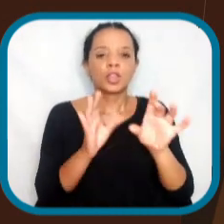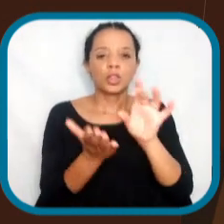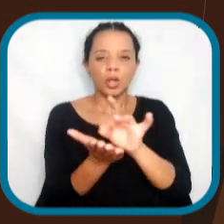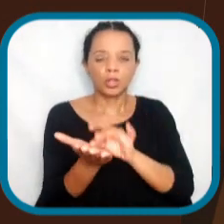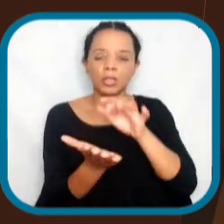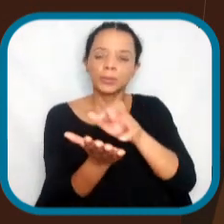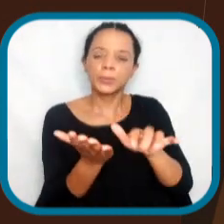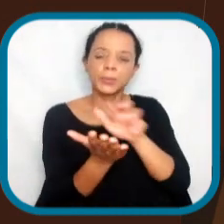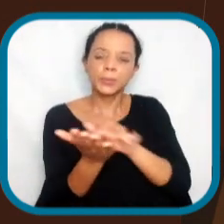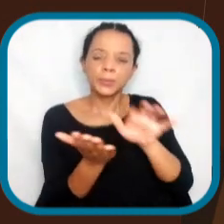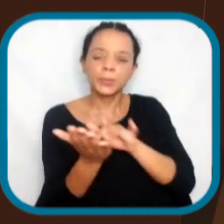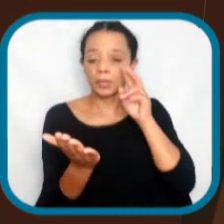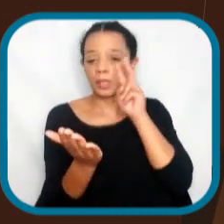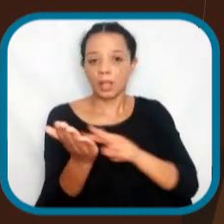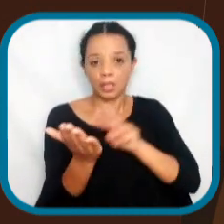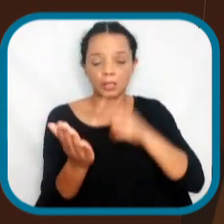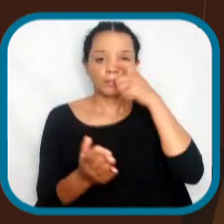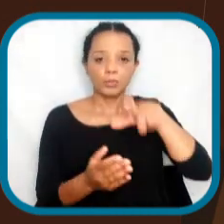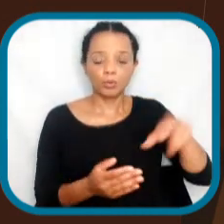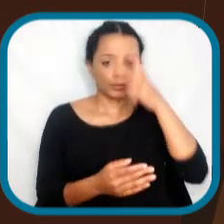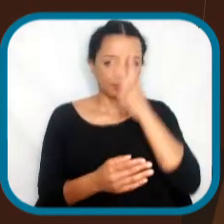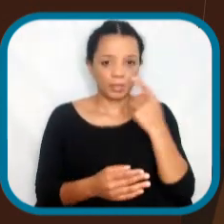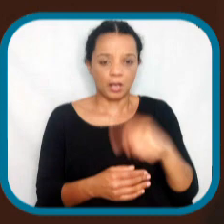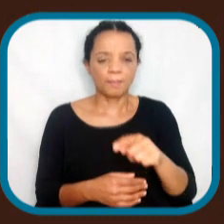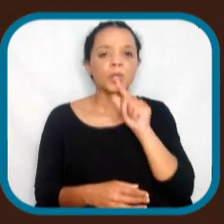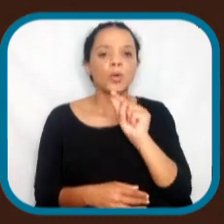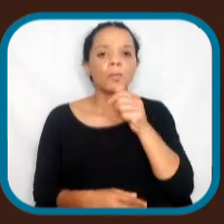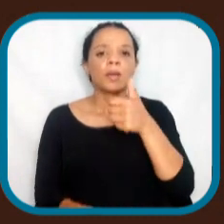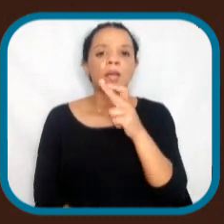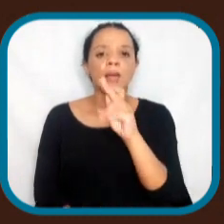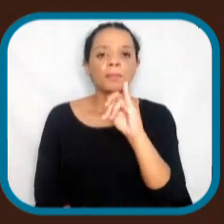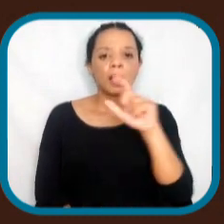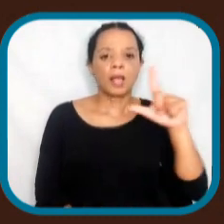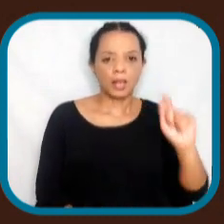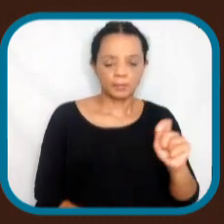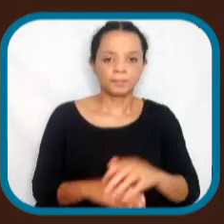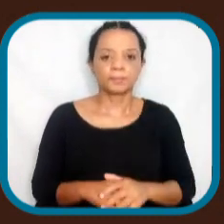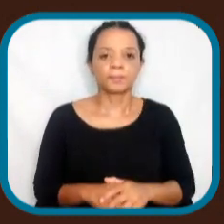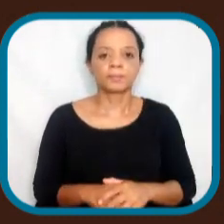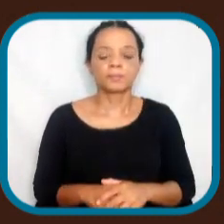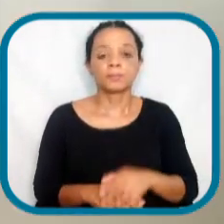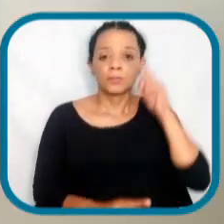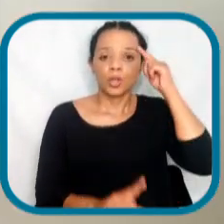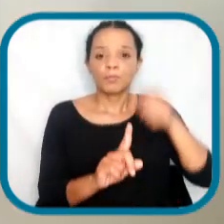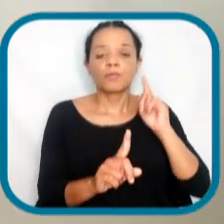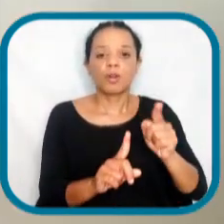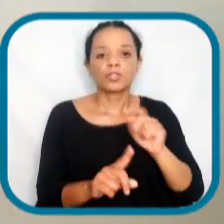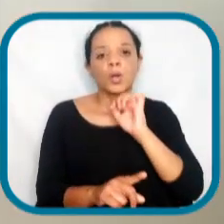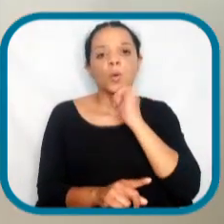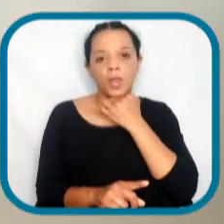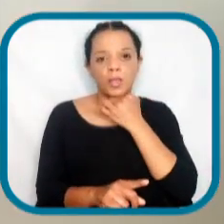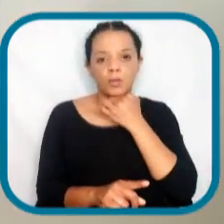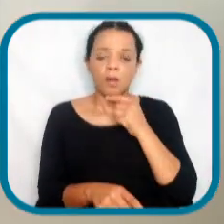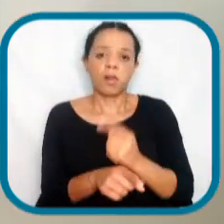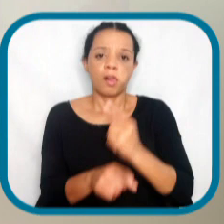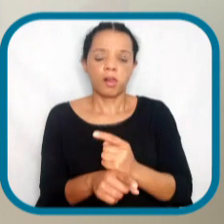de escrita e leitura para pessoas com deficiências visuais. O Braille. O Braille é única e exclusivamente um